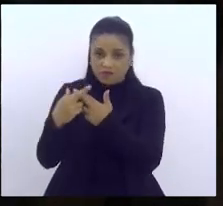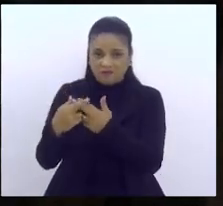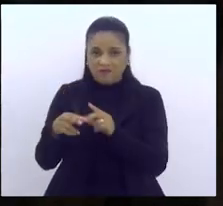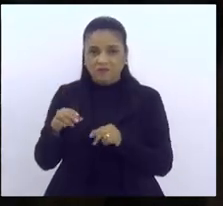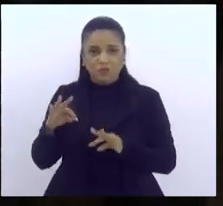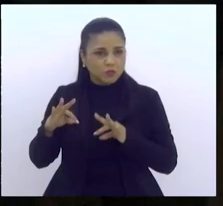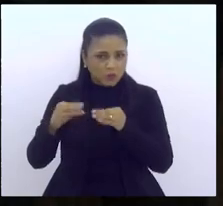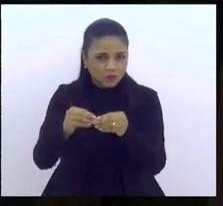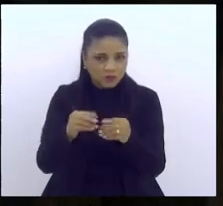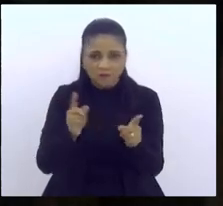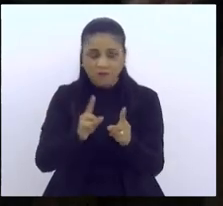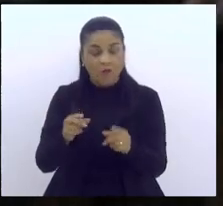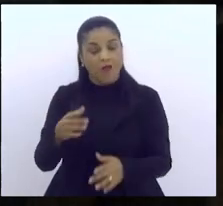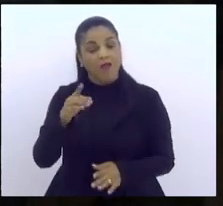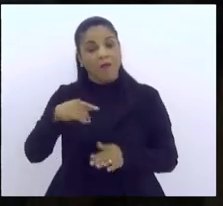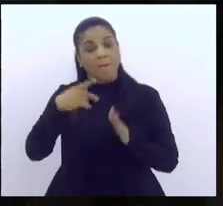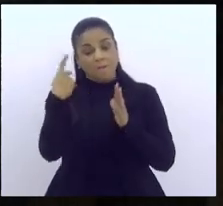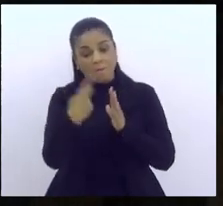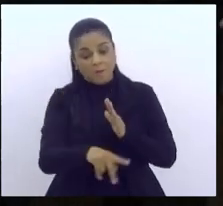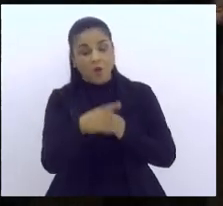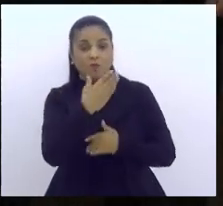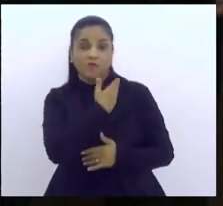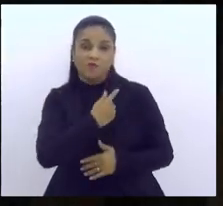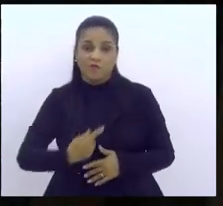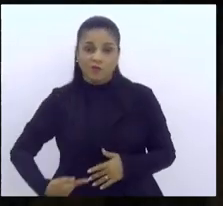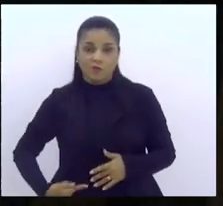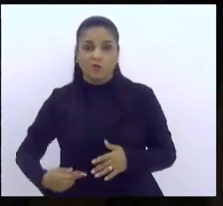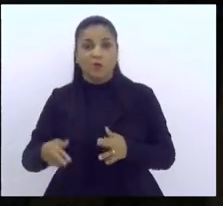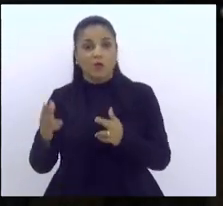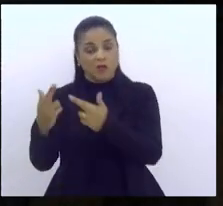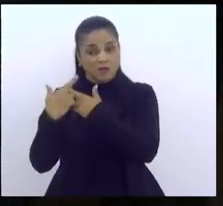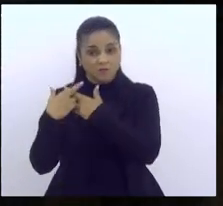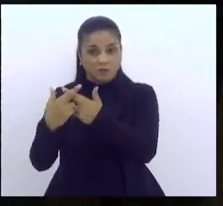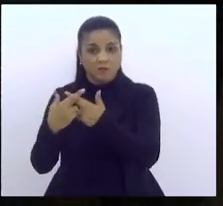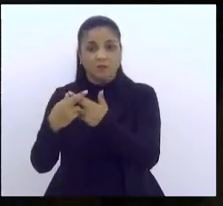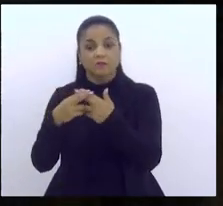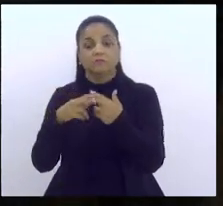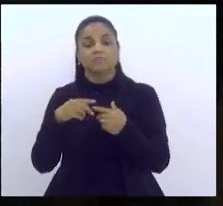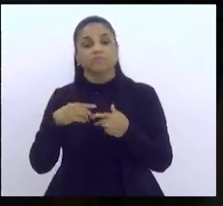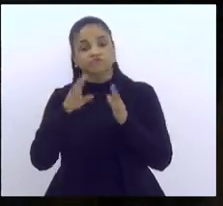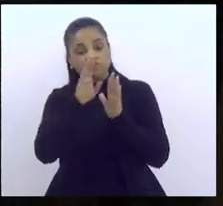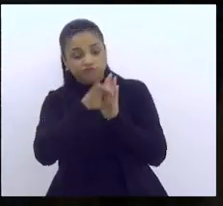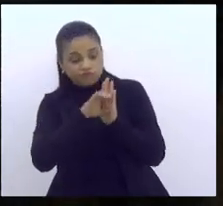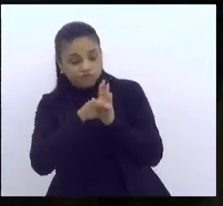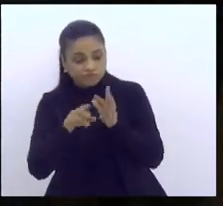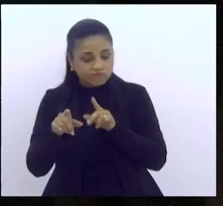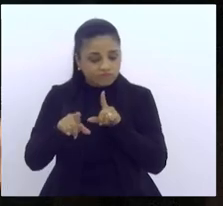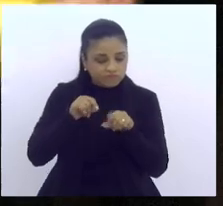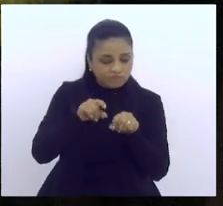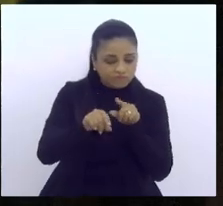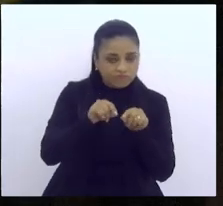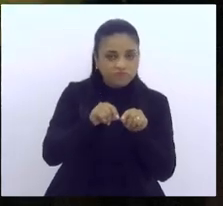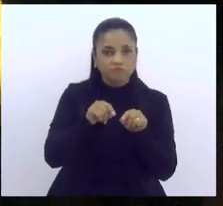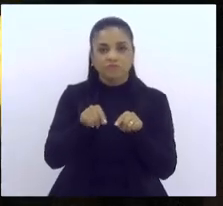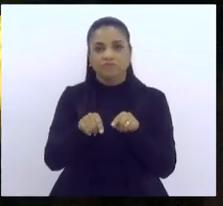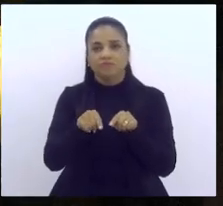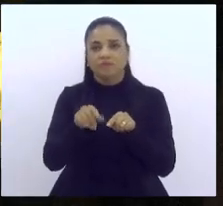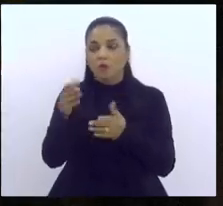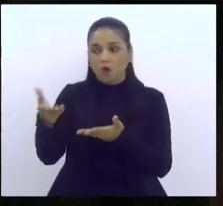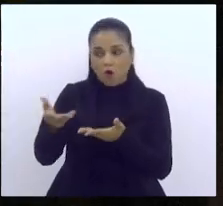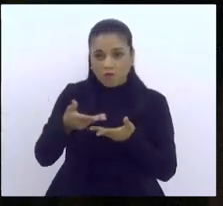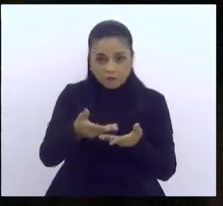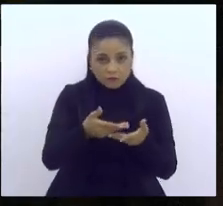geral. Ele que tem que assumir para si a responsabilidade de rever os seus conceitos e se aquelas pessoas que ele